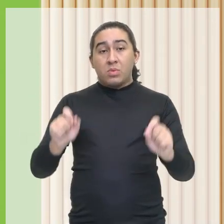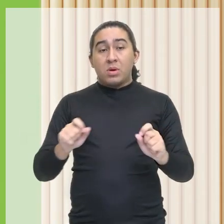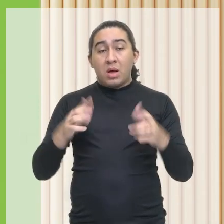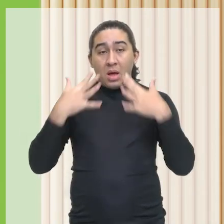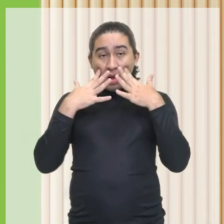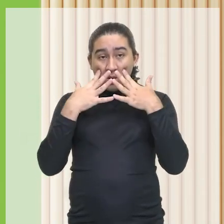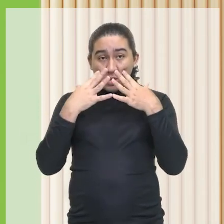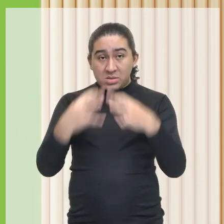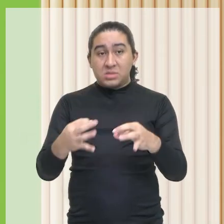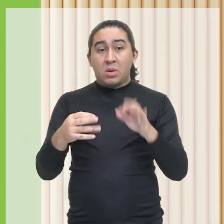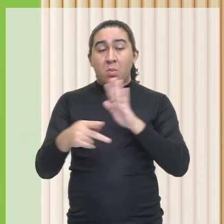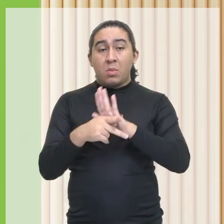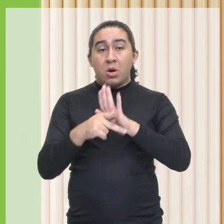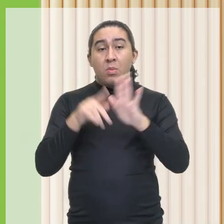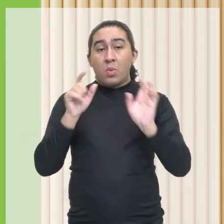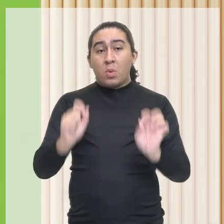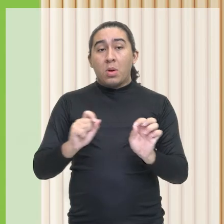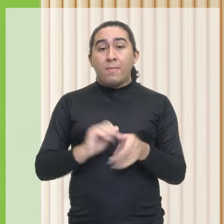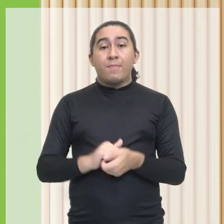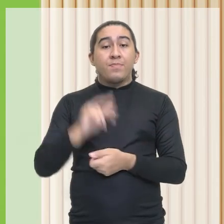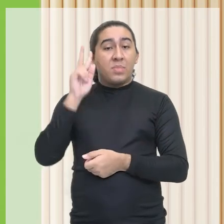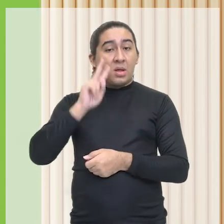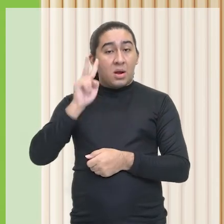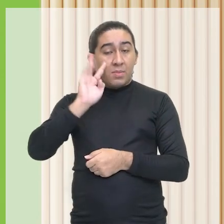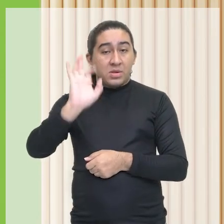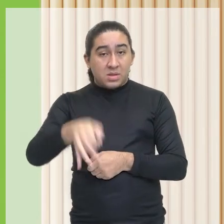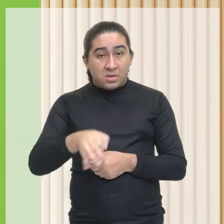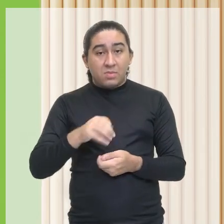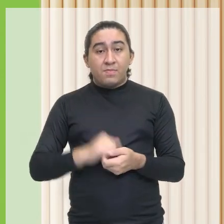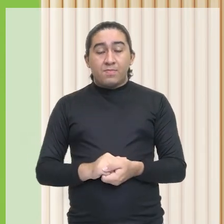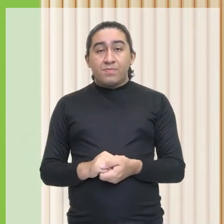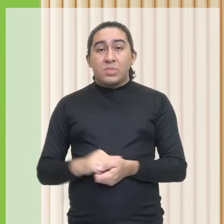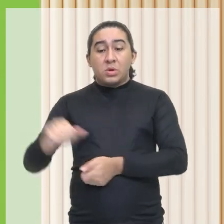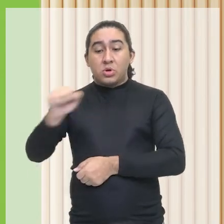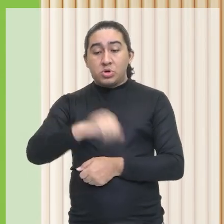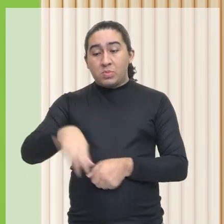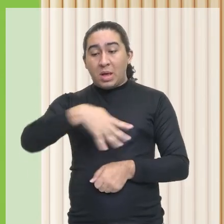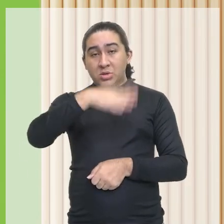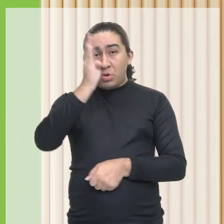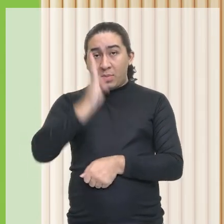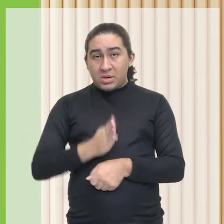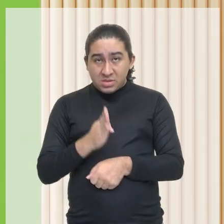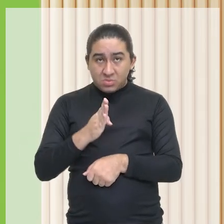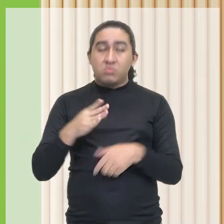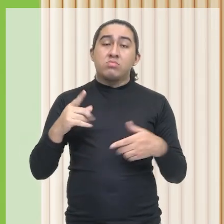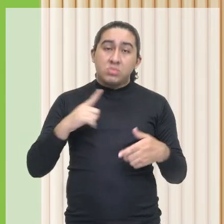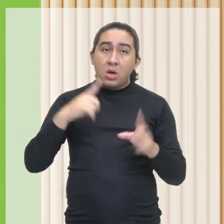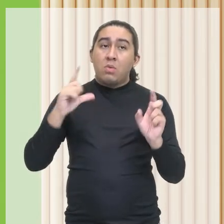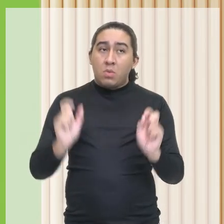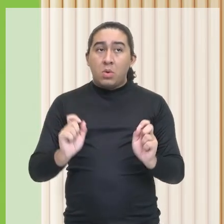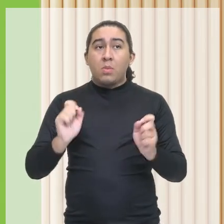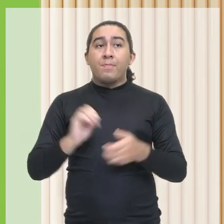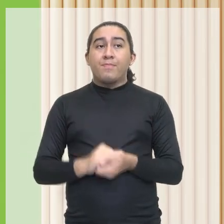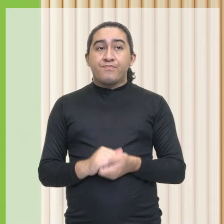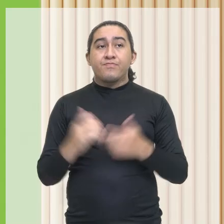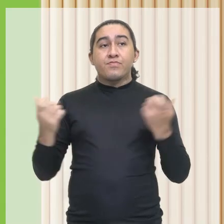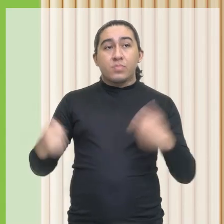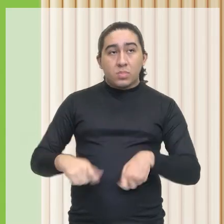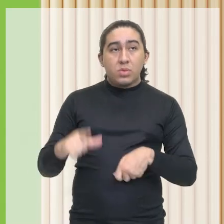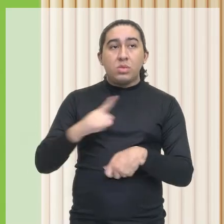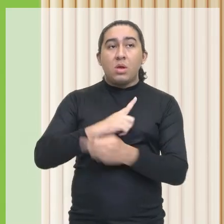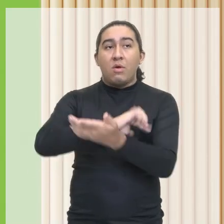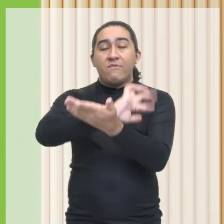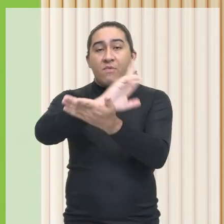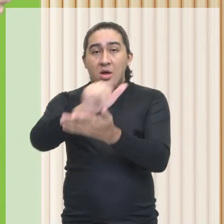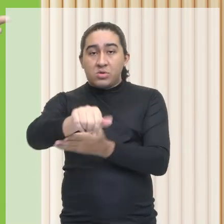nos atentar, nos lembrar que os biomas no Brasil, embora estejam, em sua